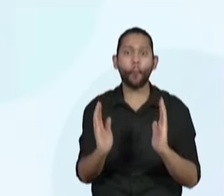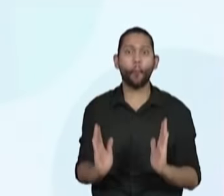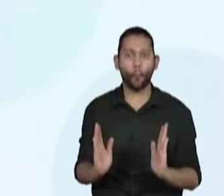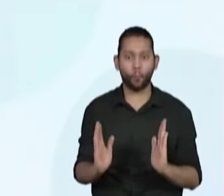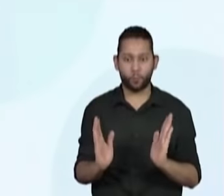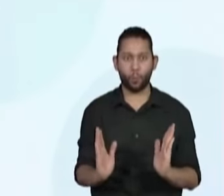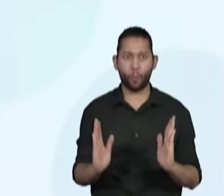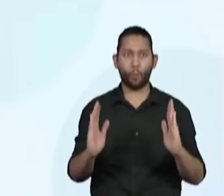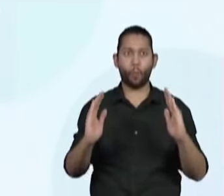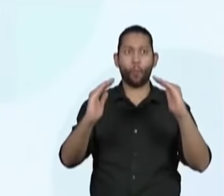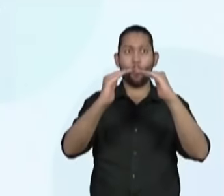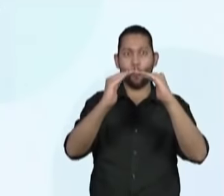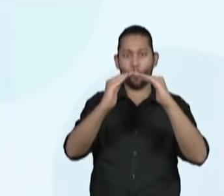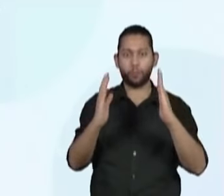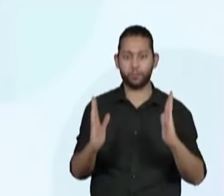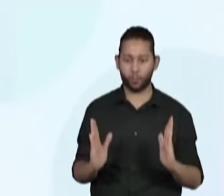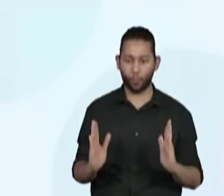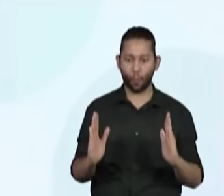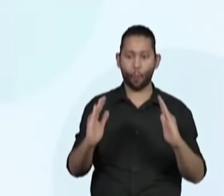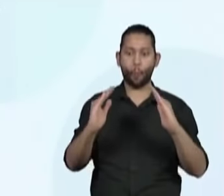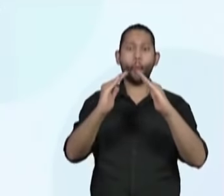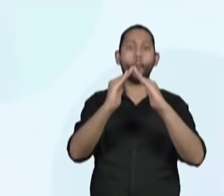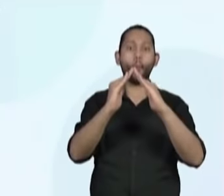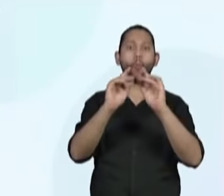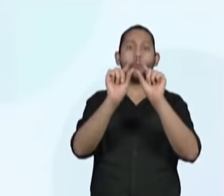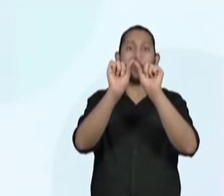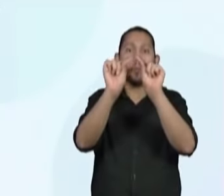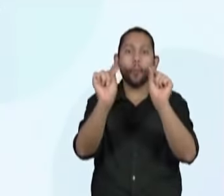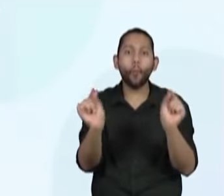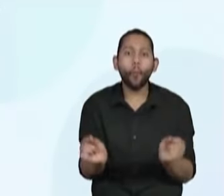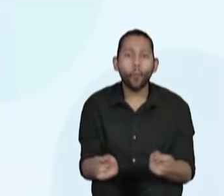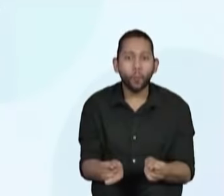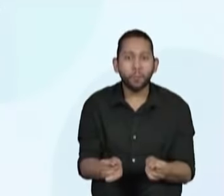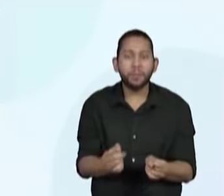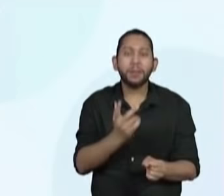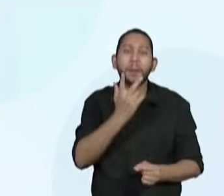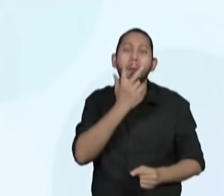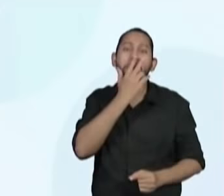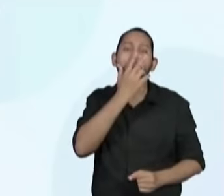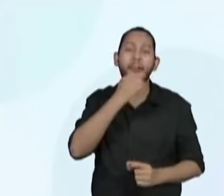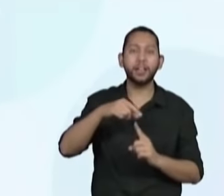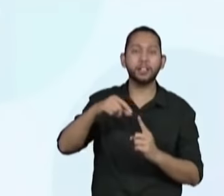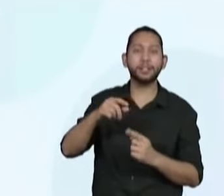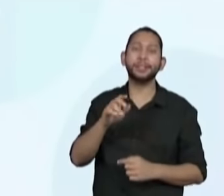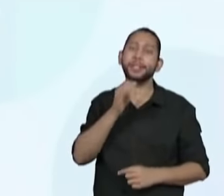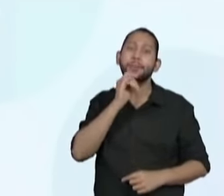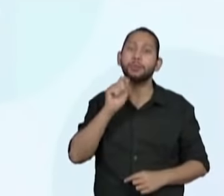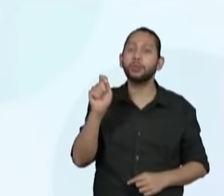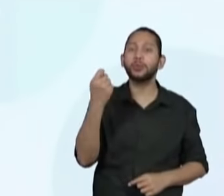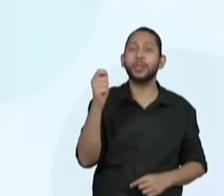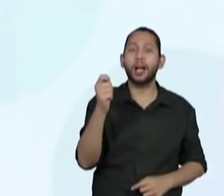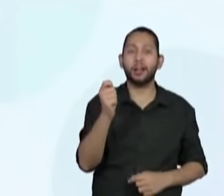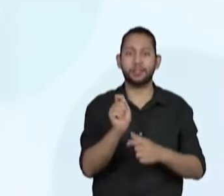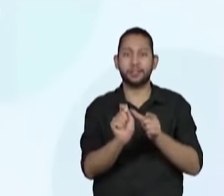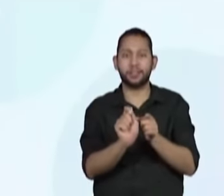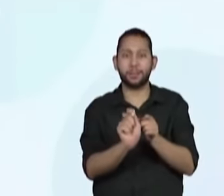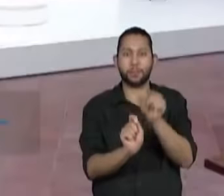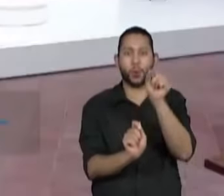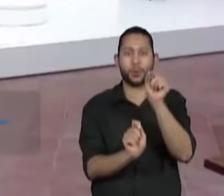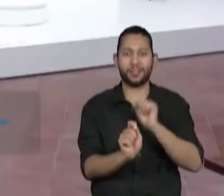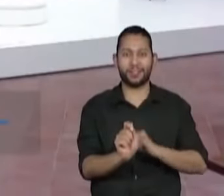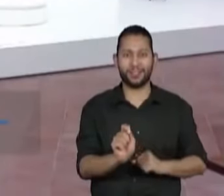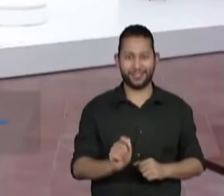tá? O que faz com que ele, né, apresente aquela característica parecendo a ponta de uma chave, né, lá em cima,